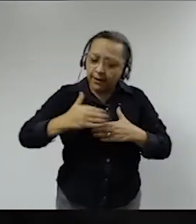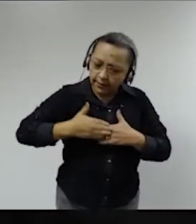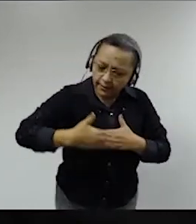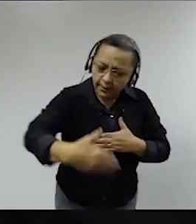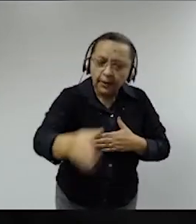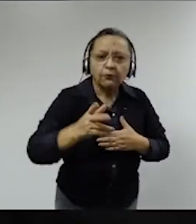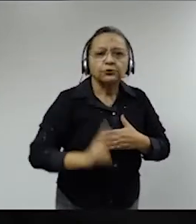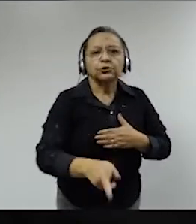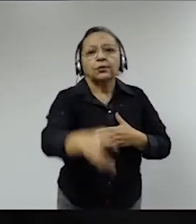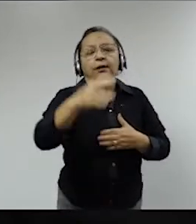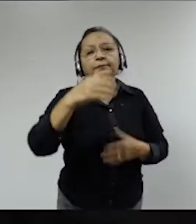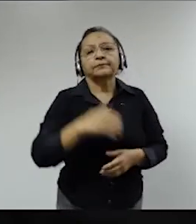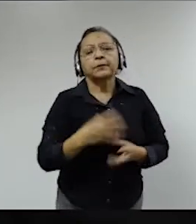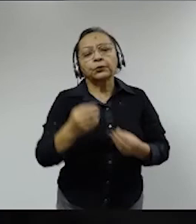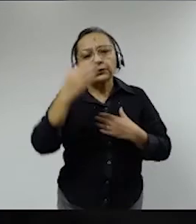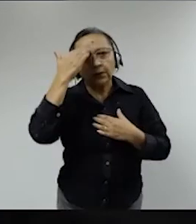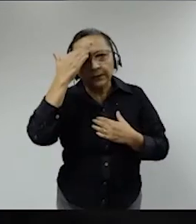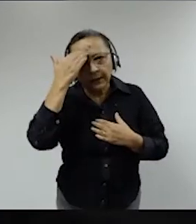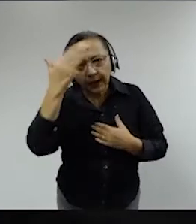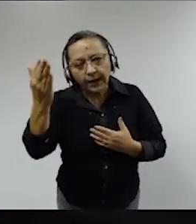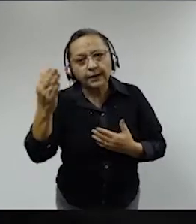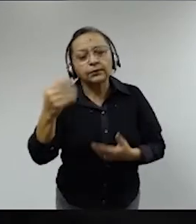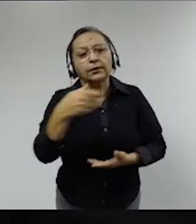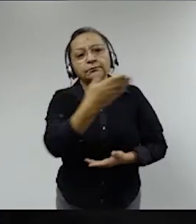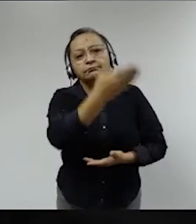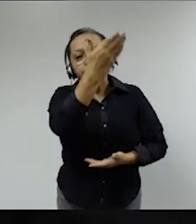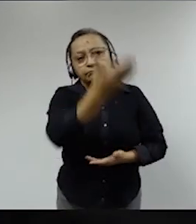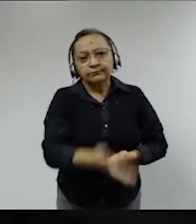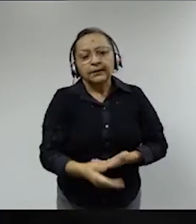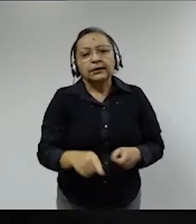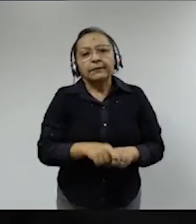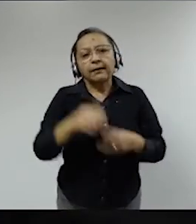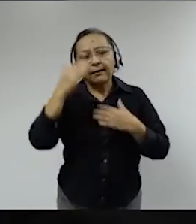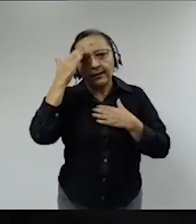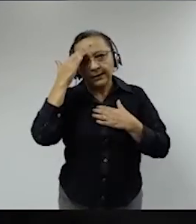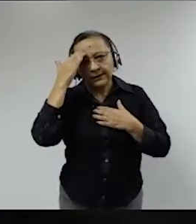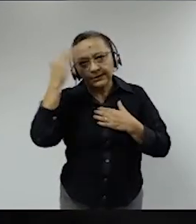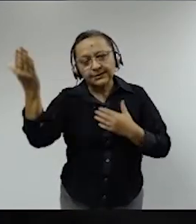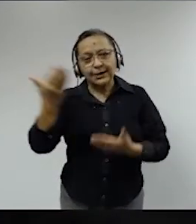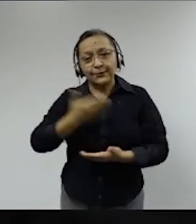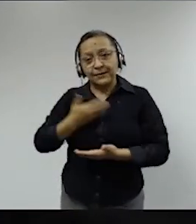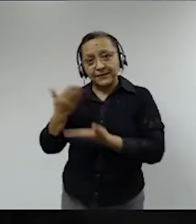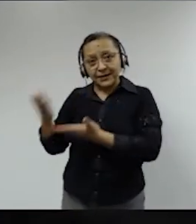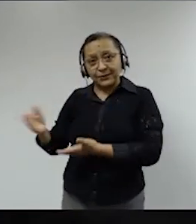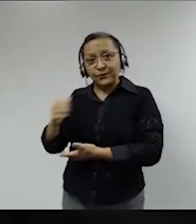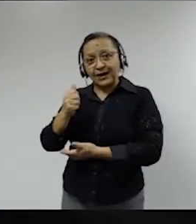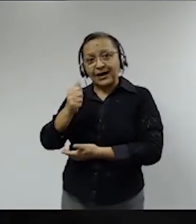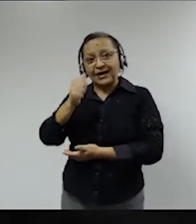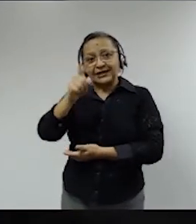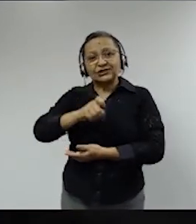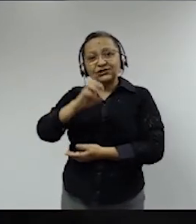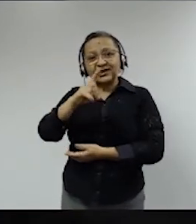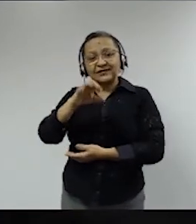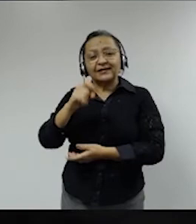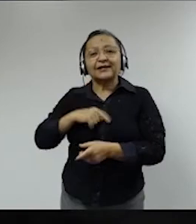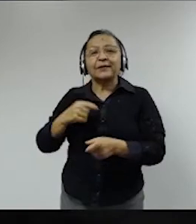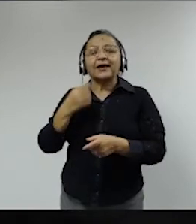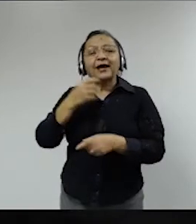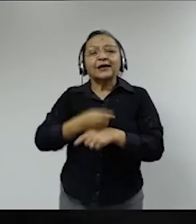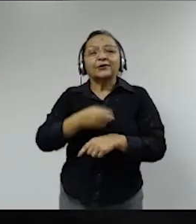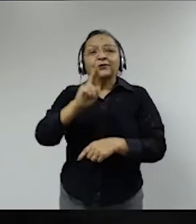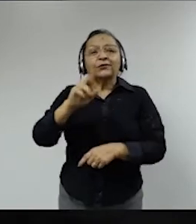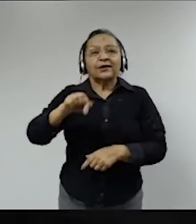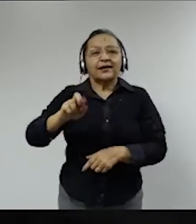permanecer por muito tempo. Muito obrigado, presidente Leonardo, agradecer ao meu colega Alexandre Cordeiro e à doutora Raquel